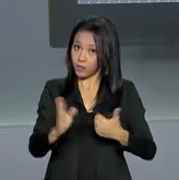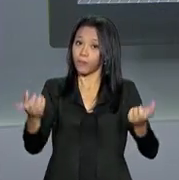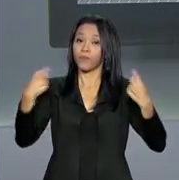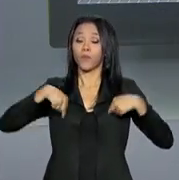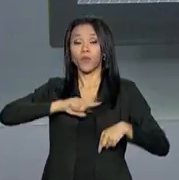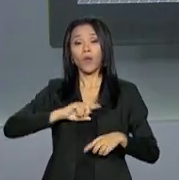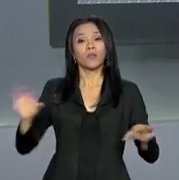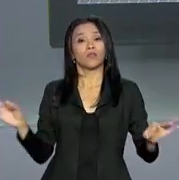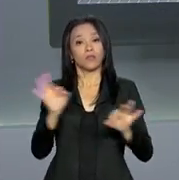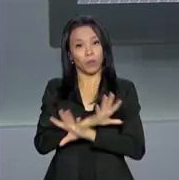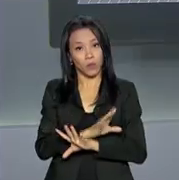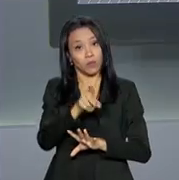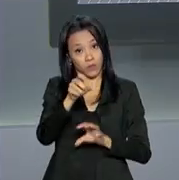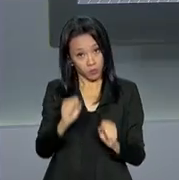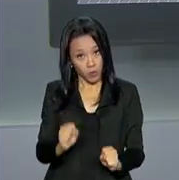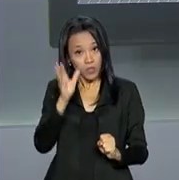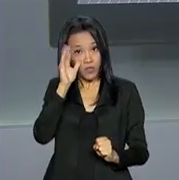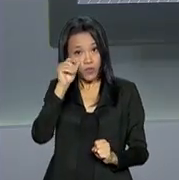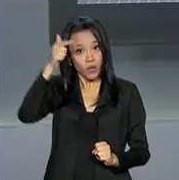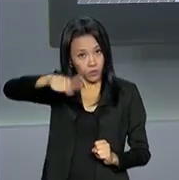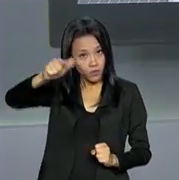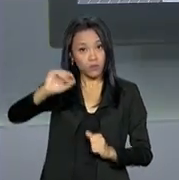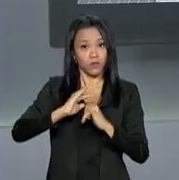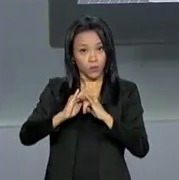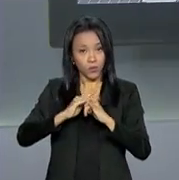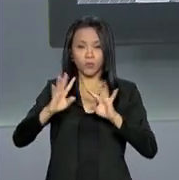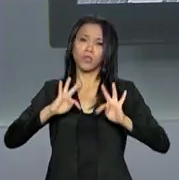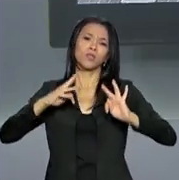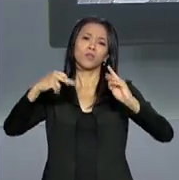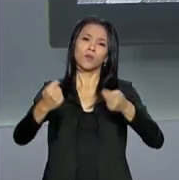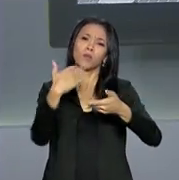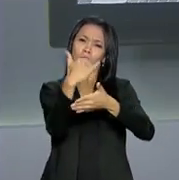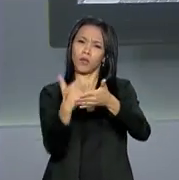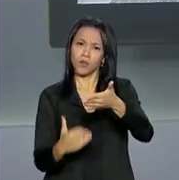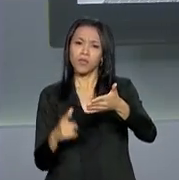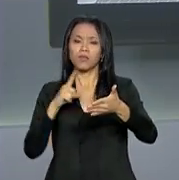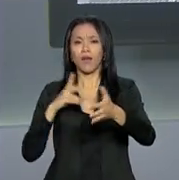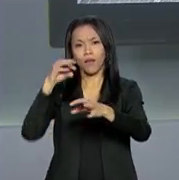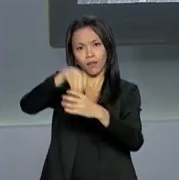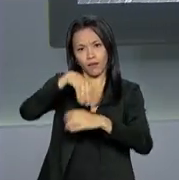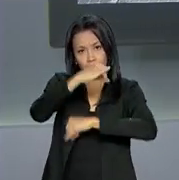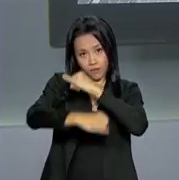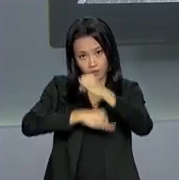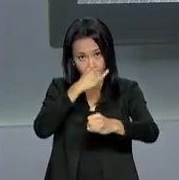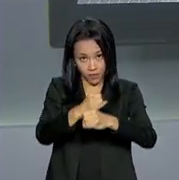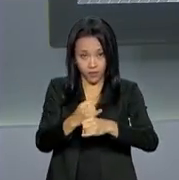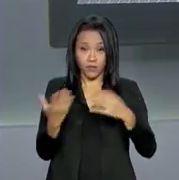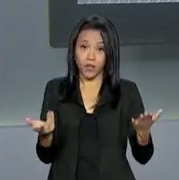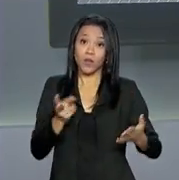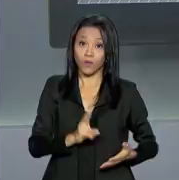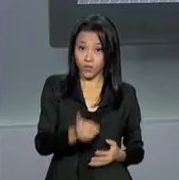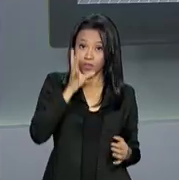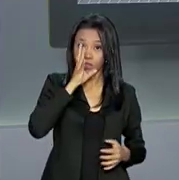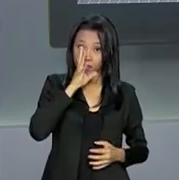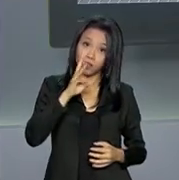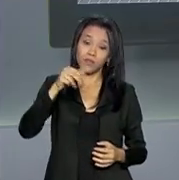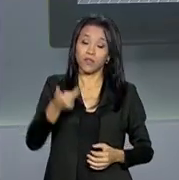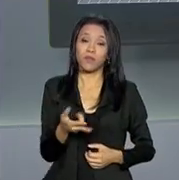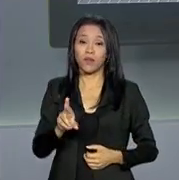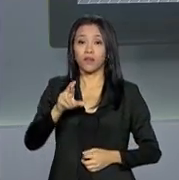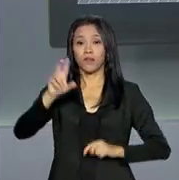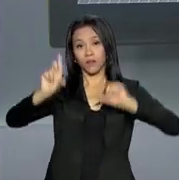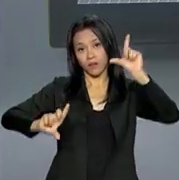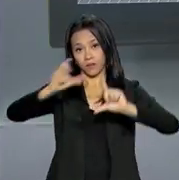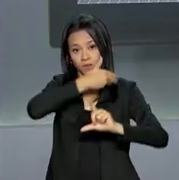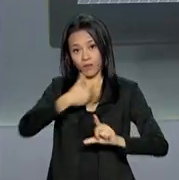você pode rever as reportagens no youtube e toda a nossa programação também está na página da nbr na internet continue com a gente na